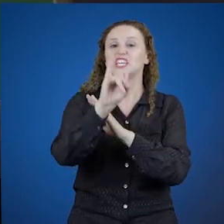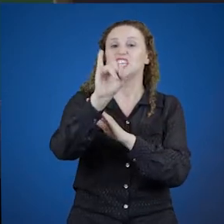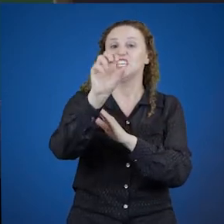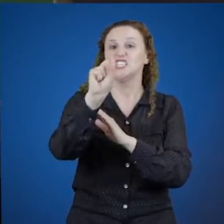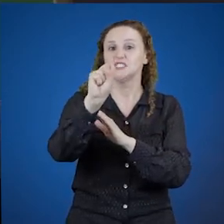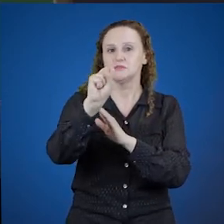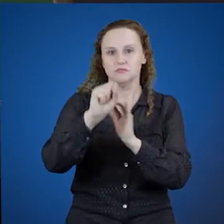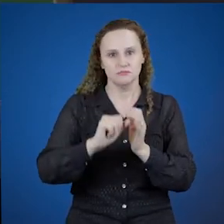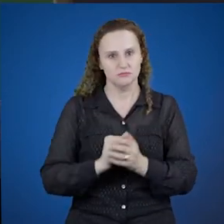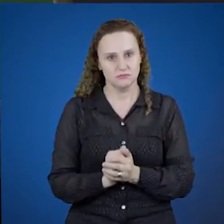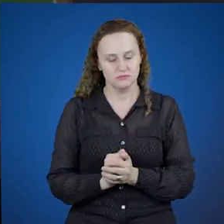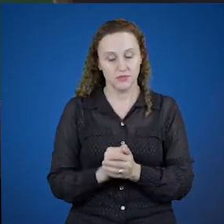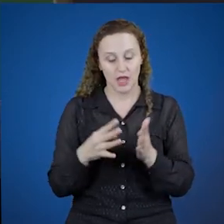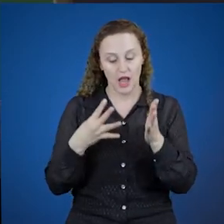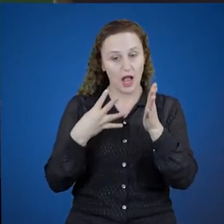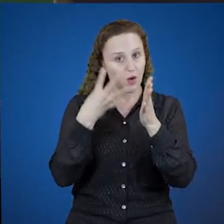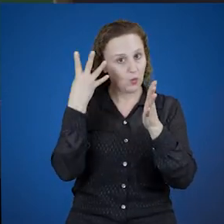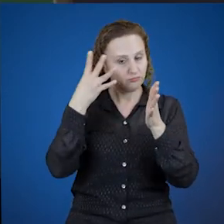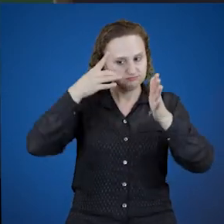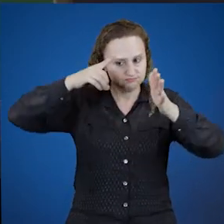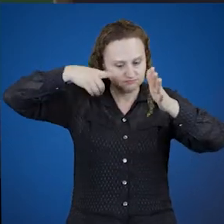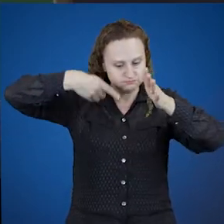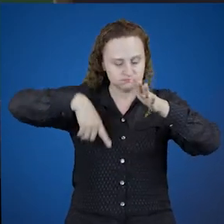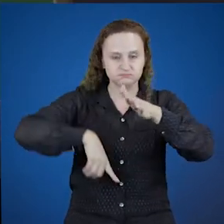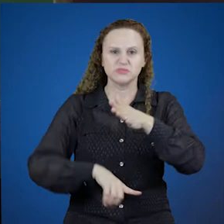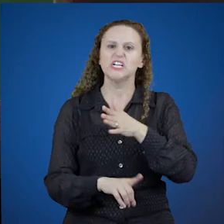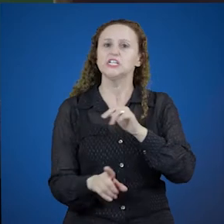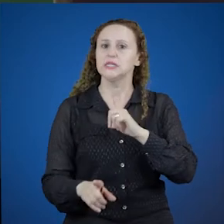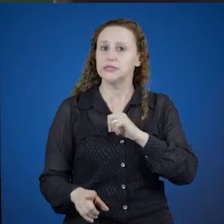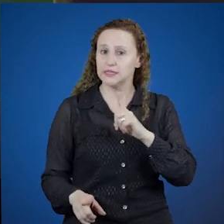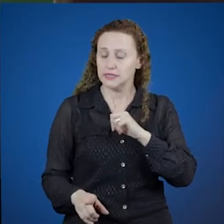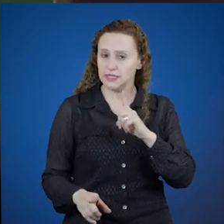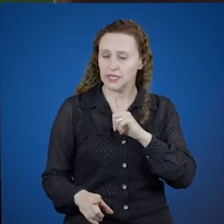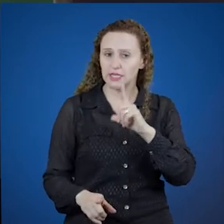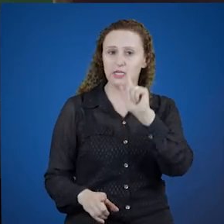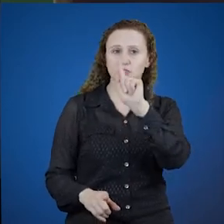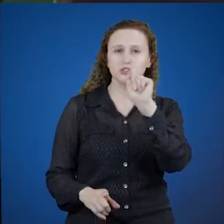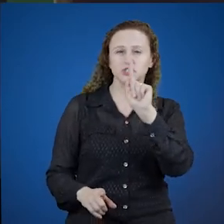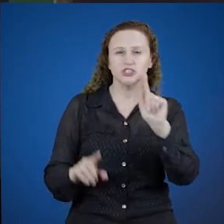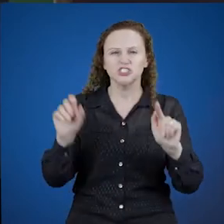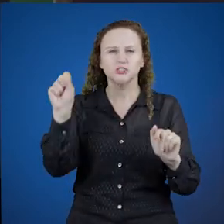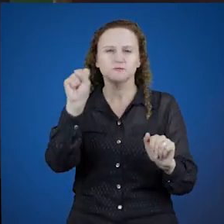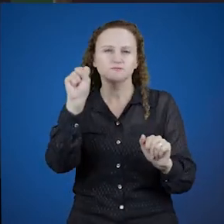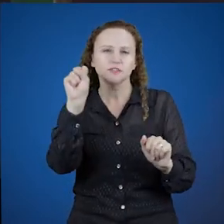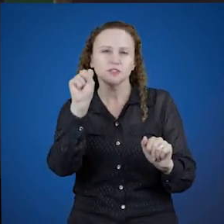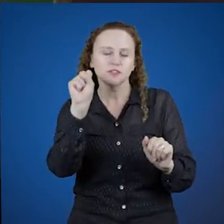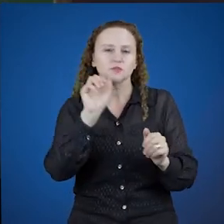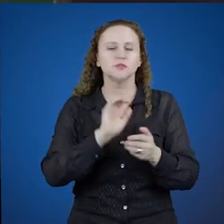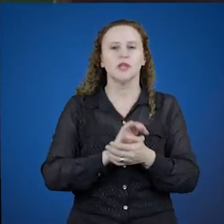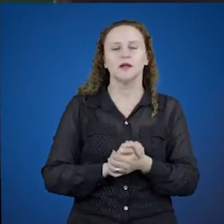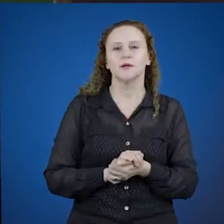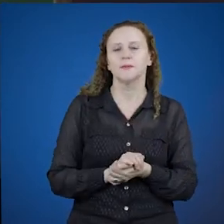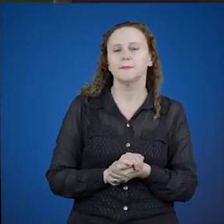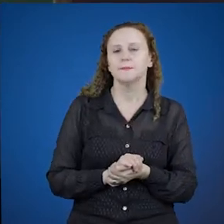a 4ª declinação tem o genitivo singular